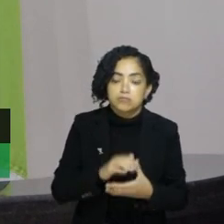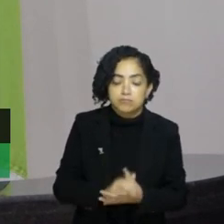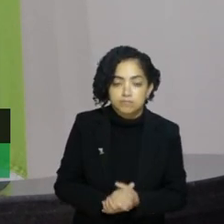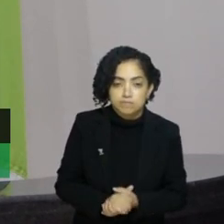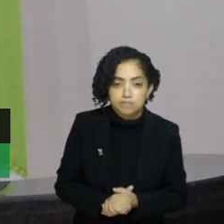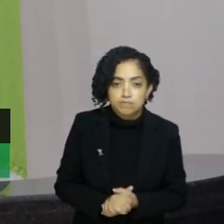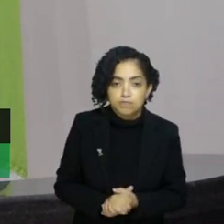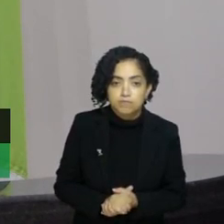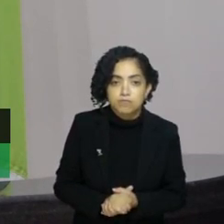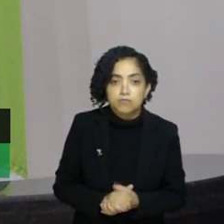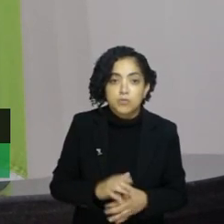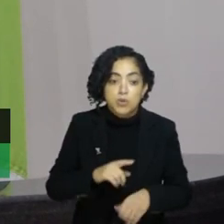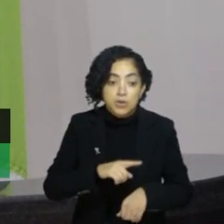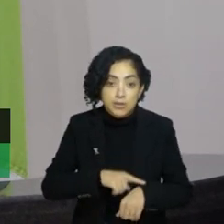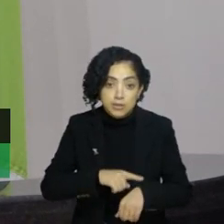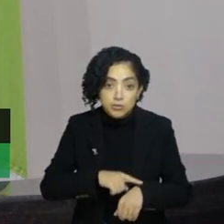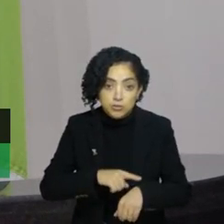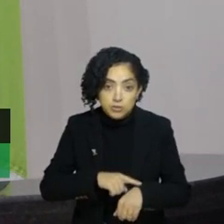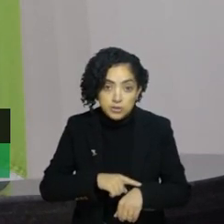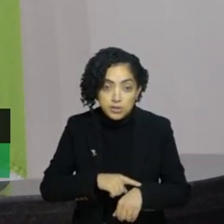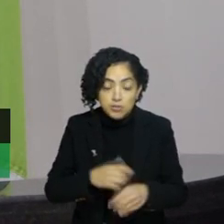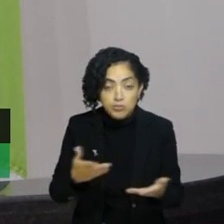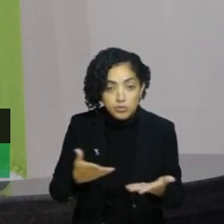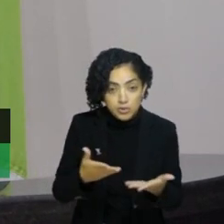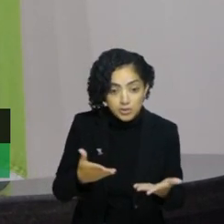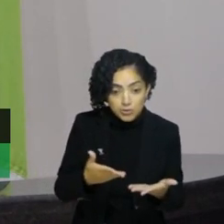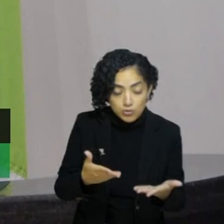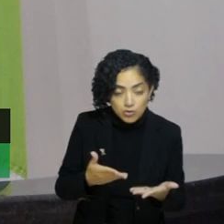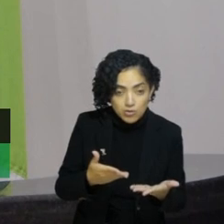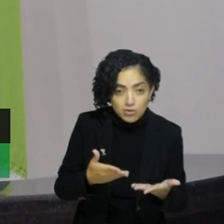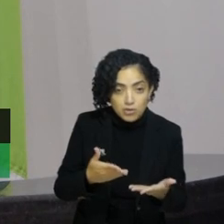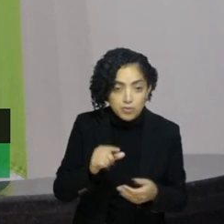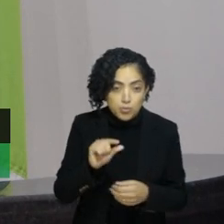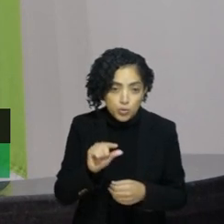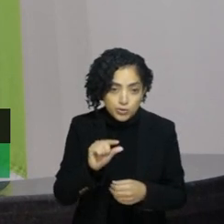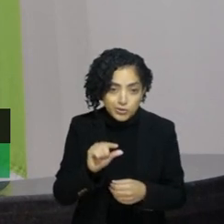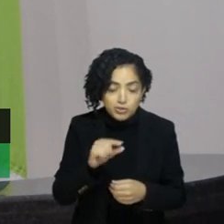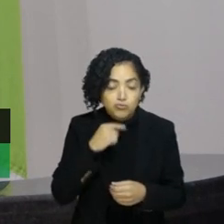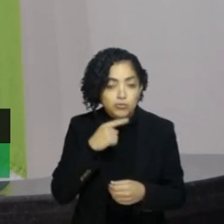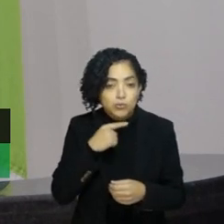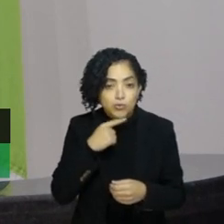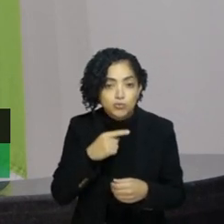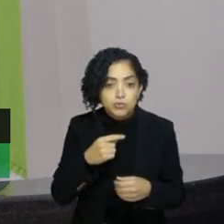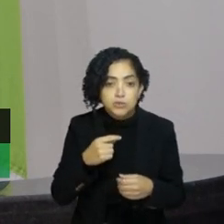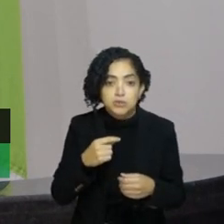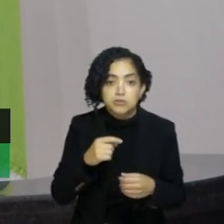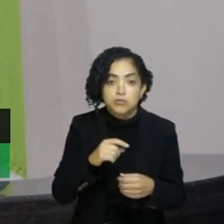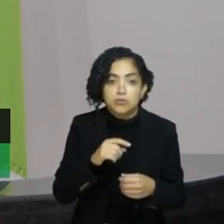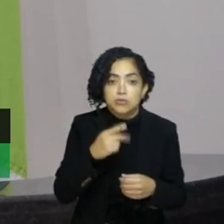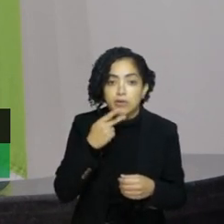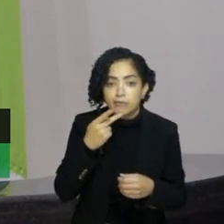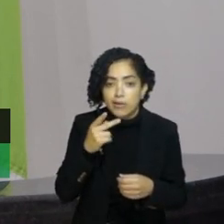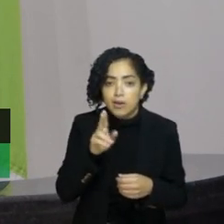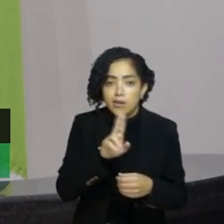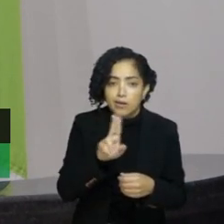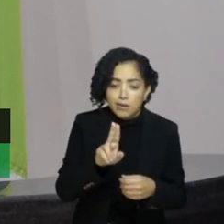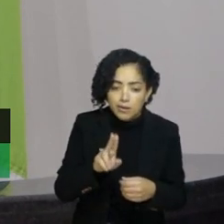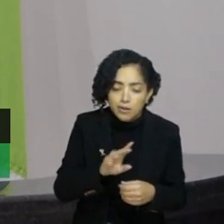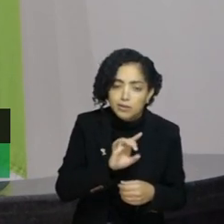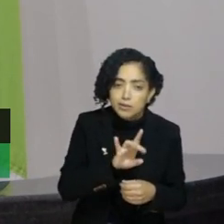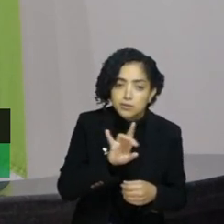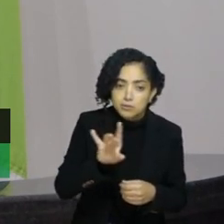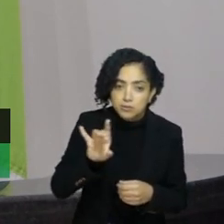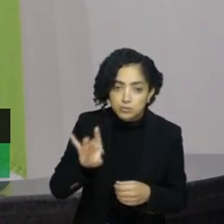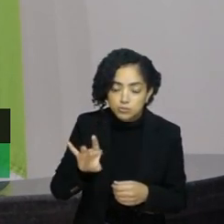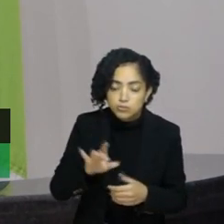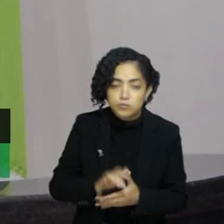E que o tempo exíguo que eu tenho aqui não me permite mencioná-los individualmente.